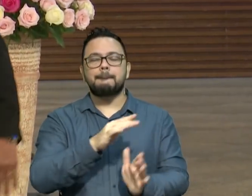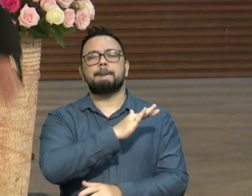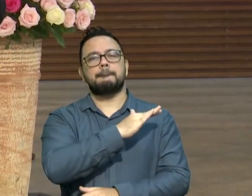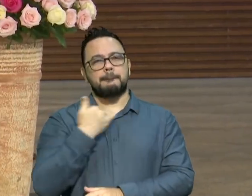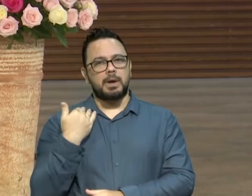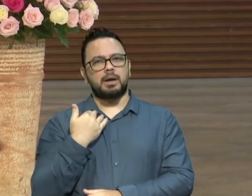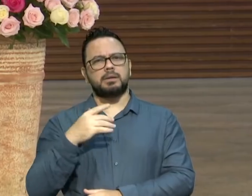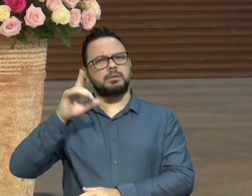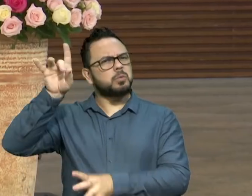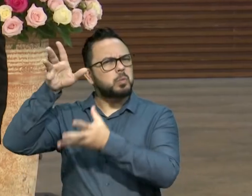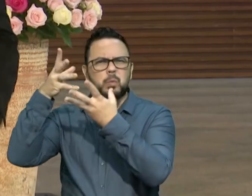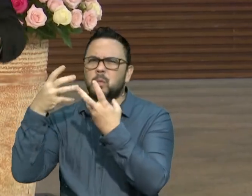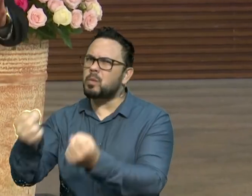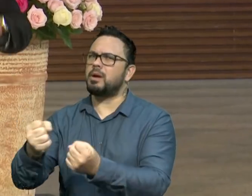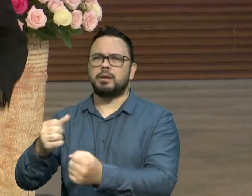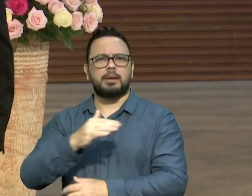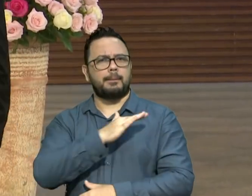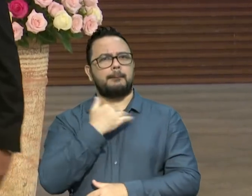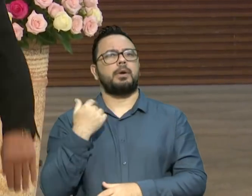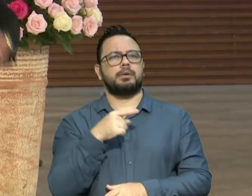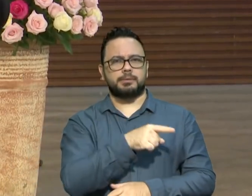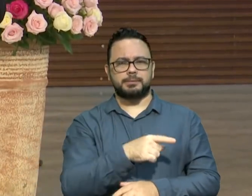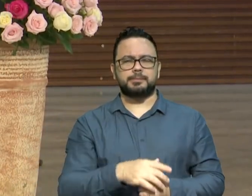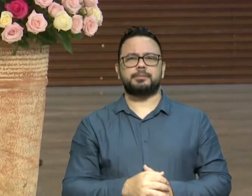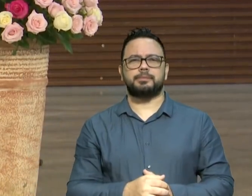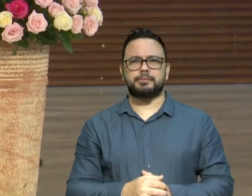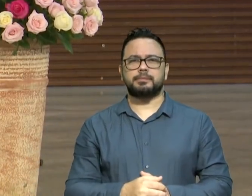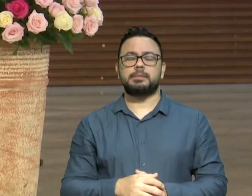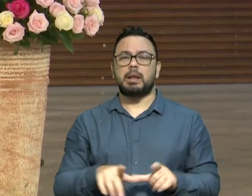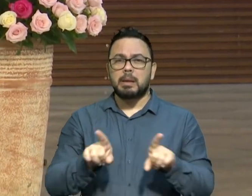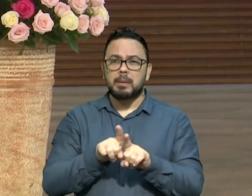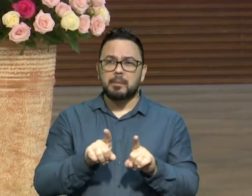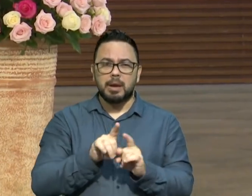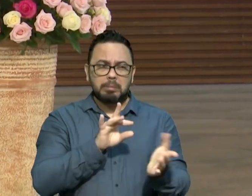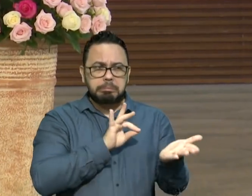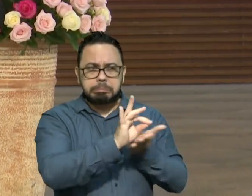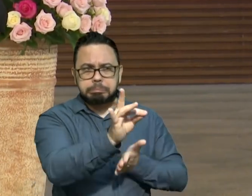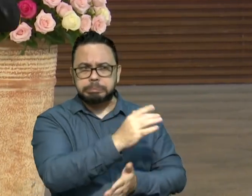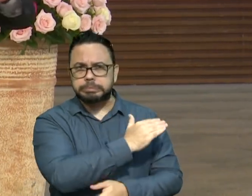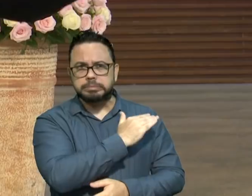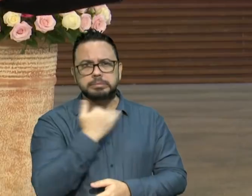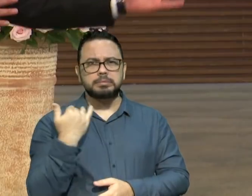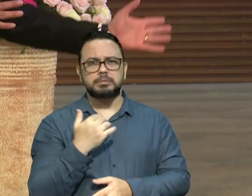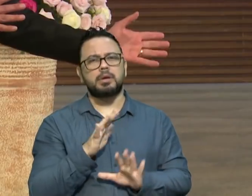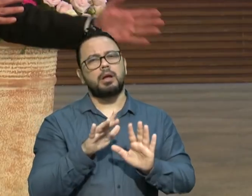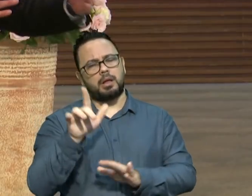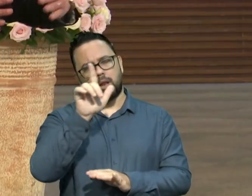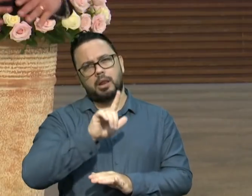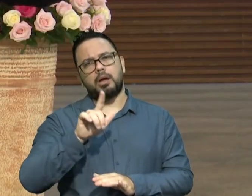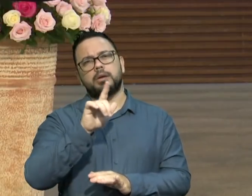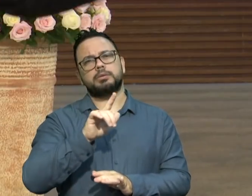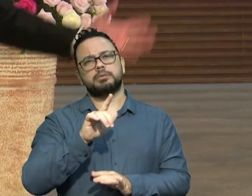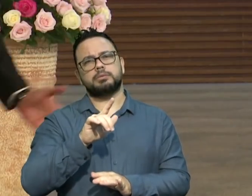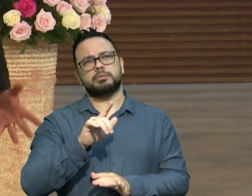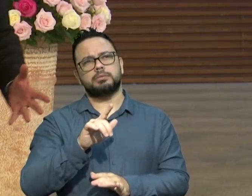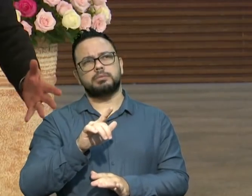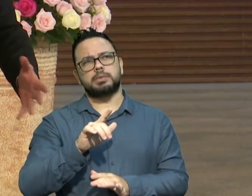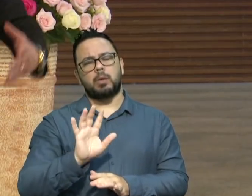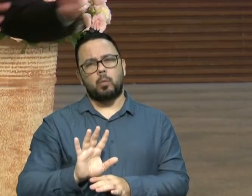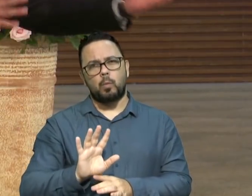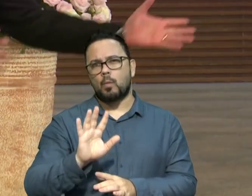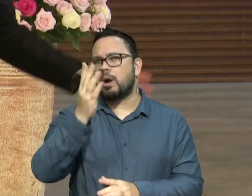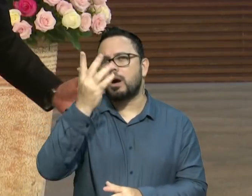que Deus não aceita é a morte outro inimigo que passou para além do perdão a morte lógica é uma cor é uma situação